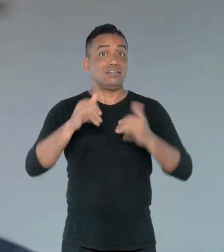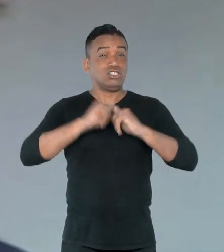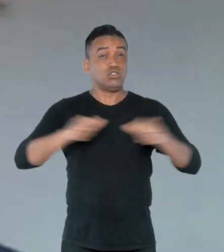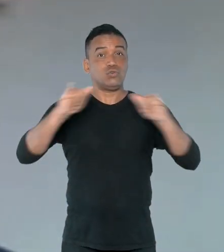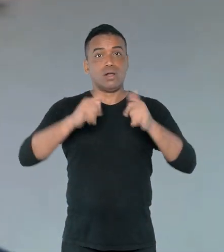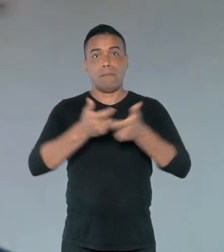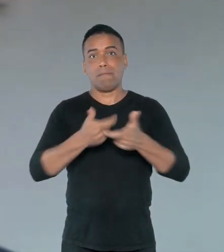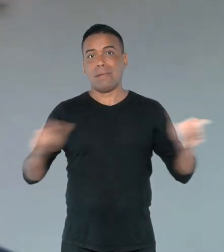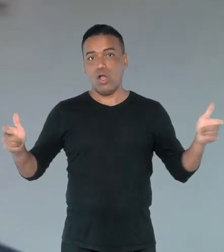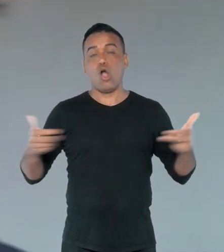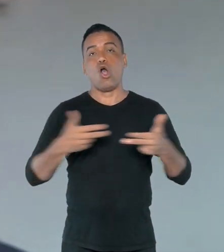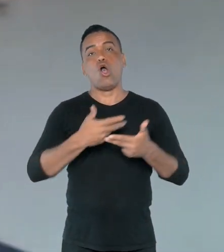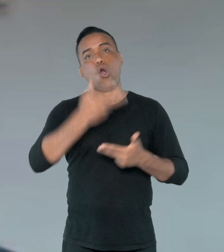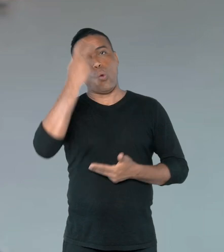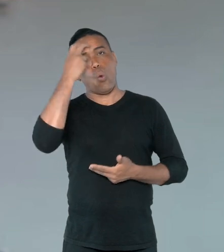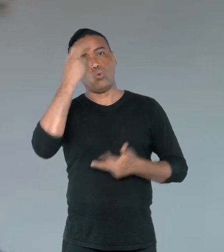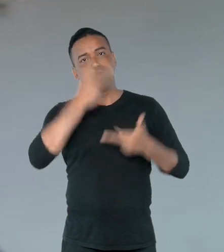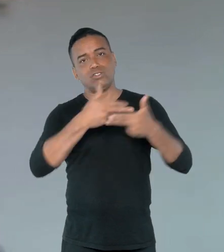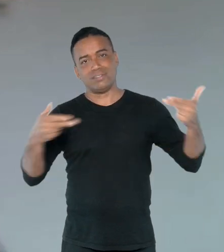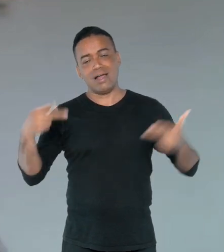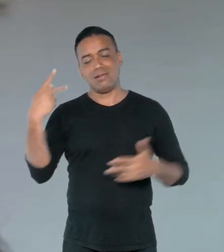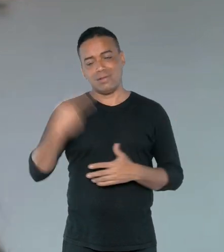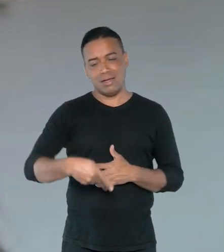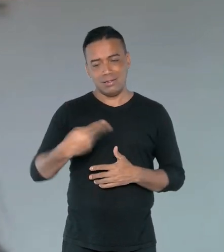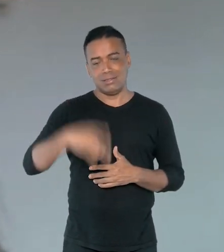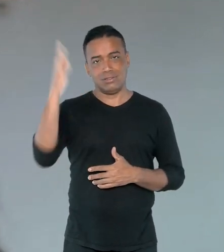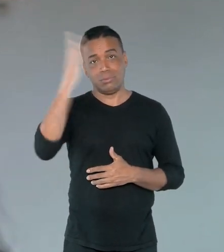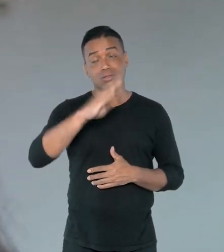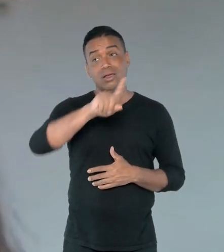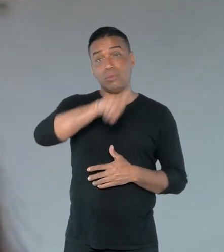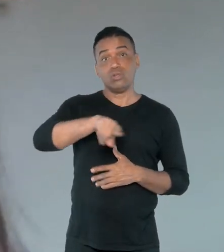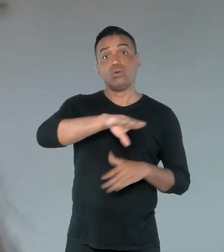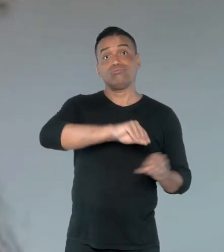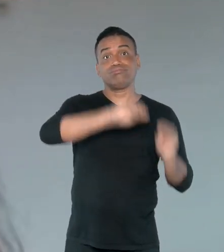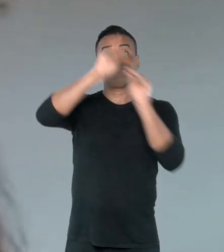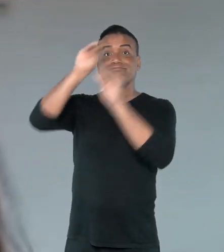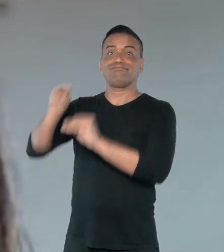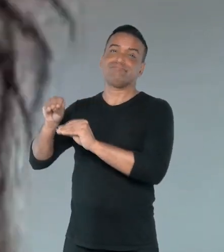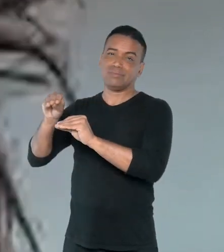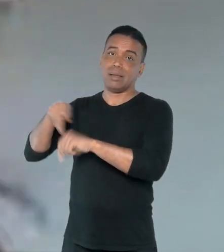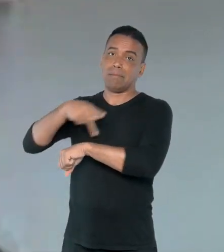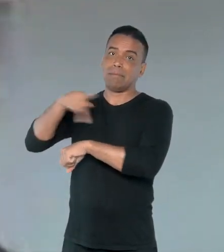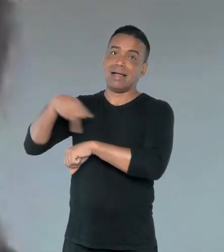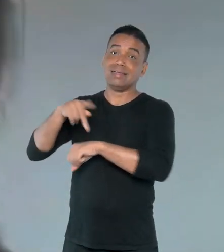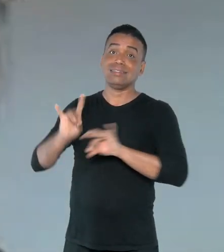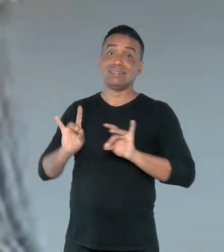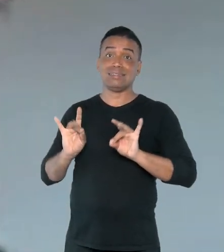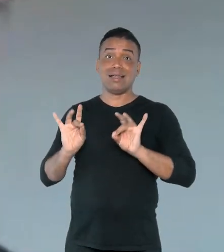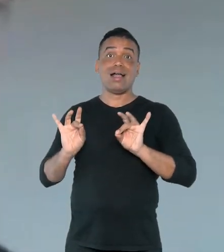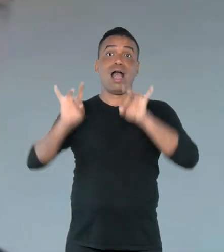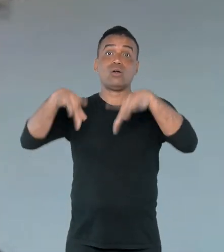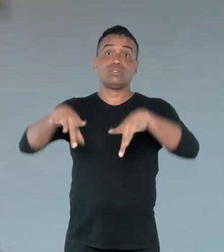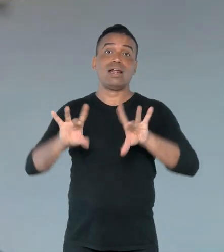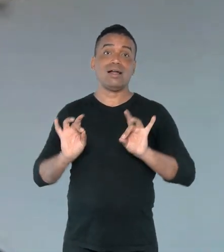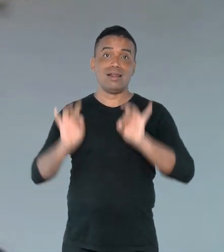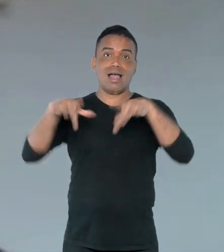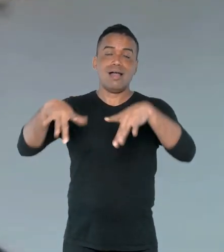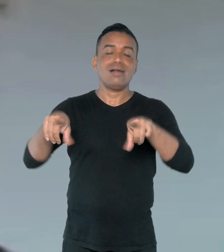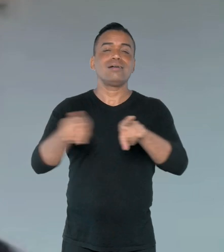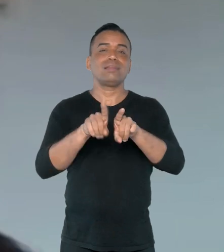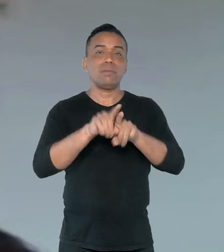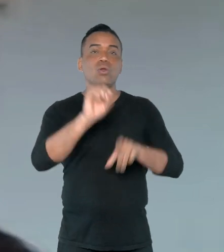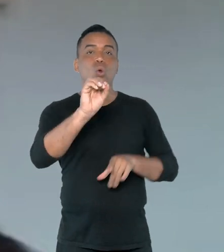o máximo a nossa diversidade aqui. Depois eu fui morar fora do Brasil, morei 1 ano na Austrália, viajei ali pela Oceania